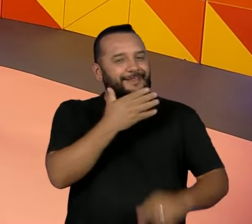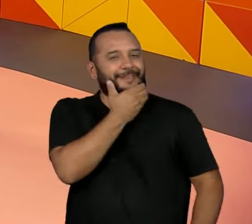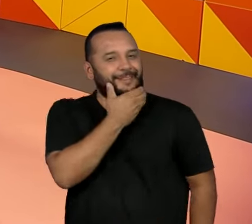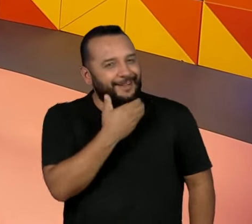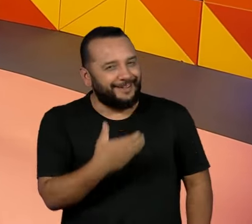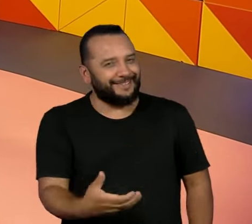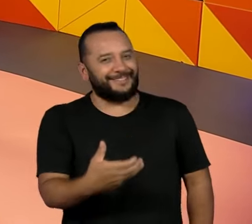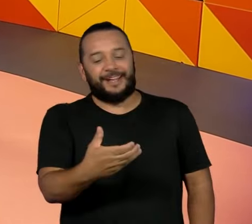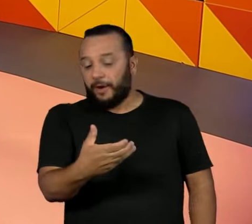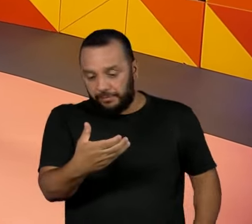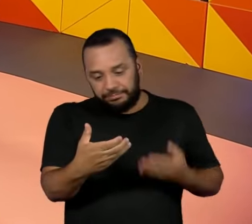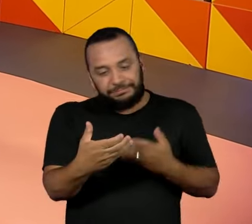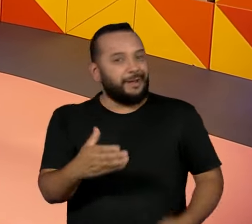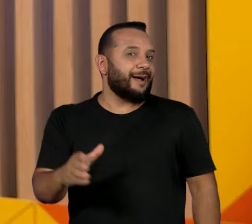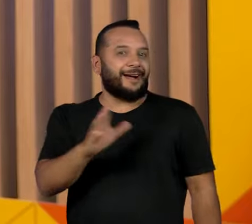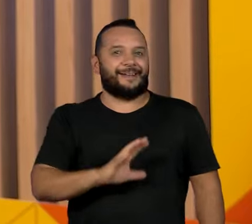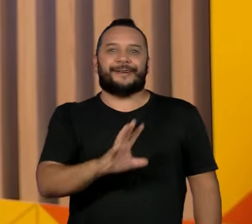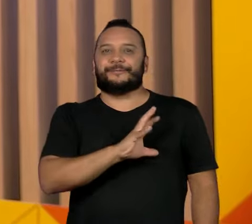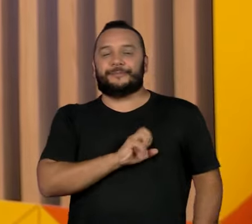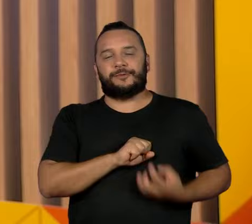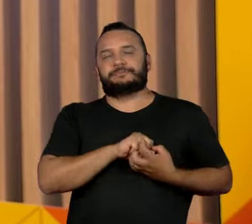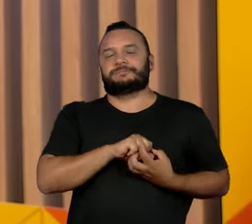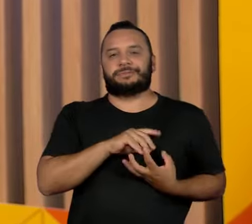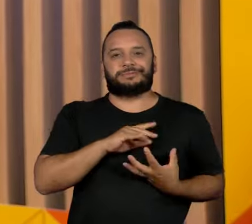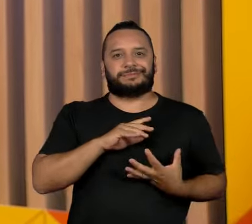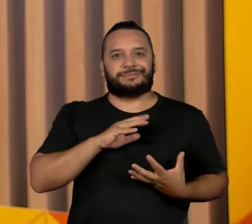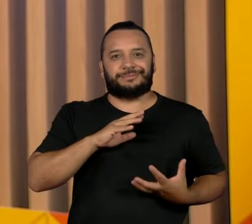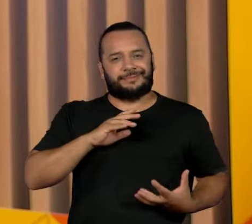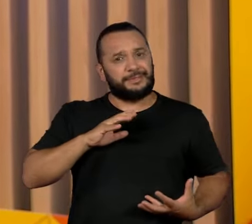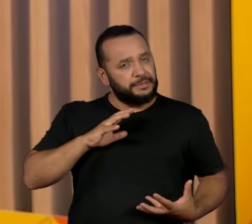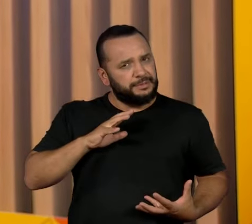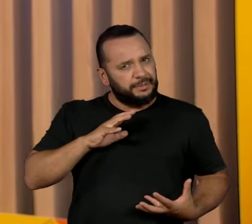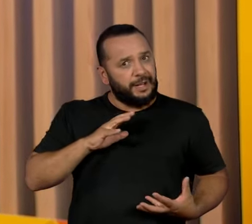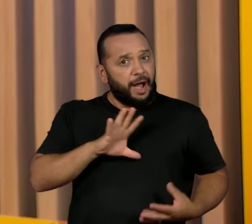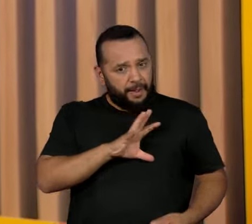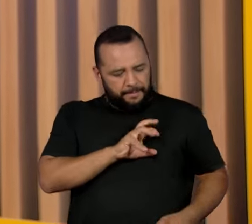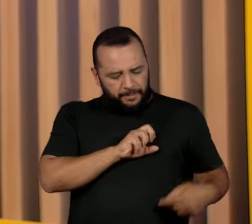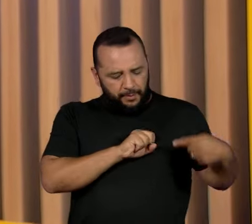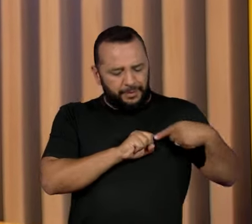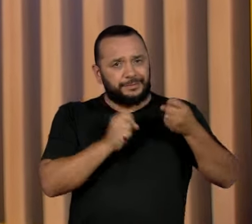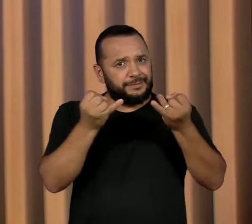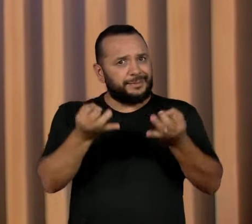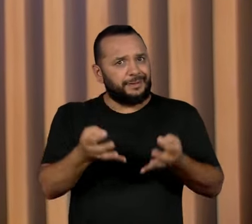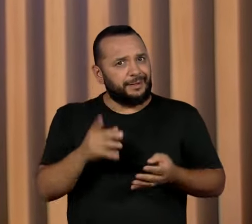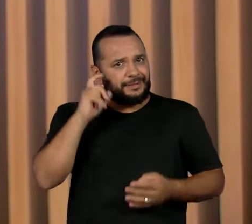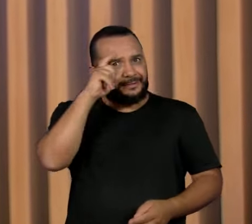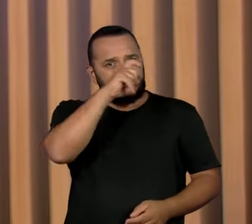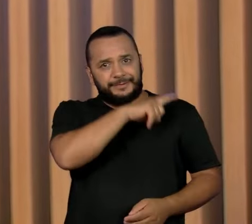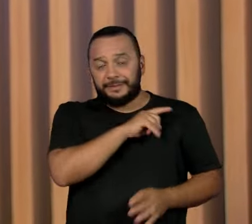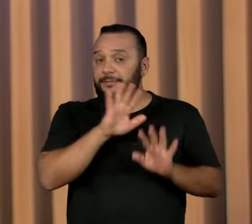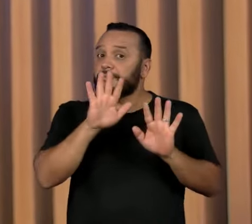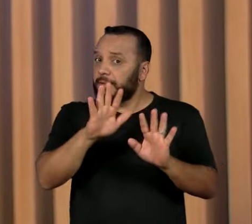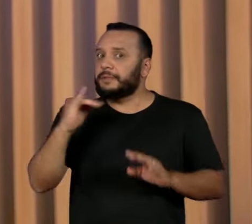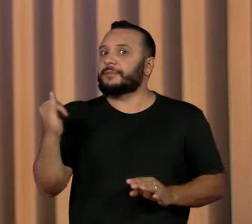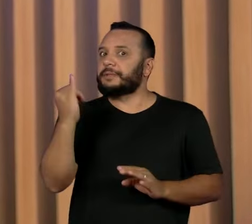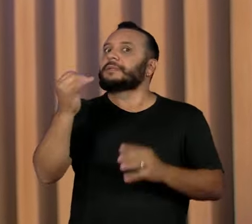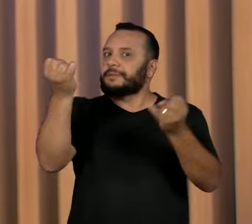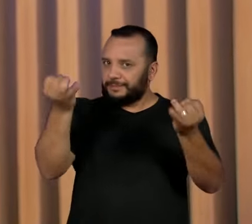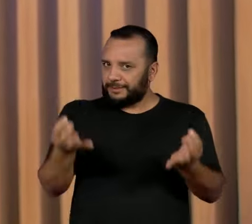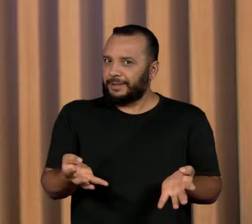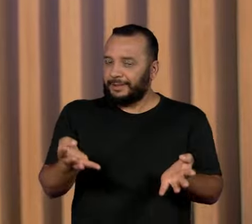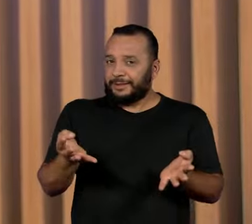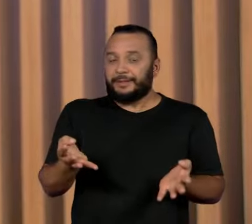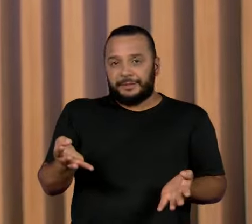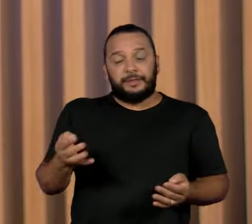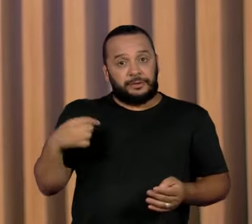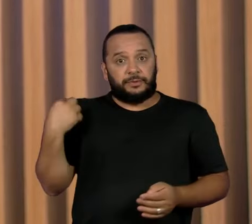cheio de amor. E como é difícil falar de amor, não é mesmo? Só que é muito importante falar. E por isso a gente foi